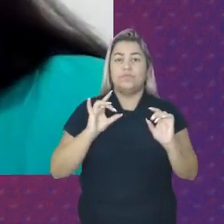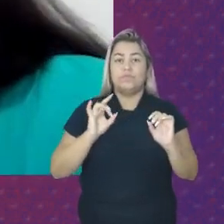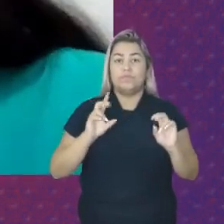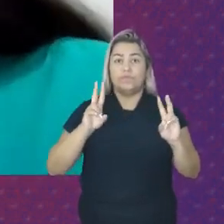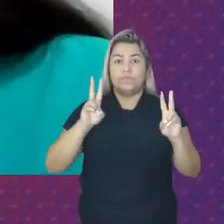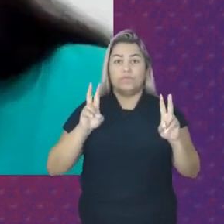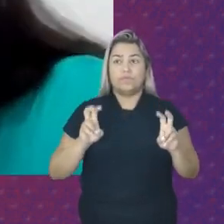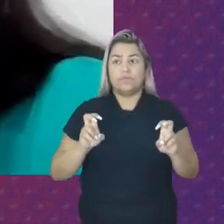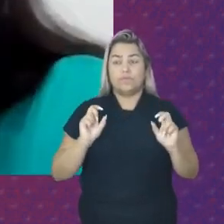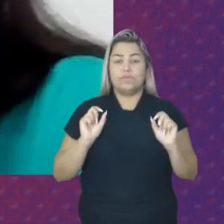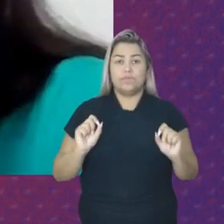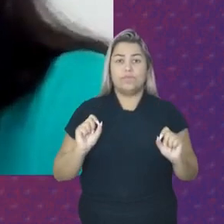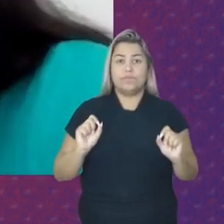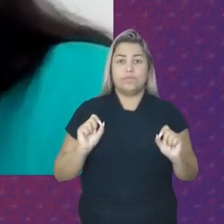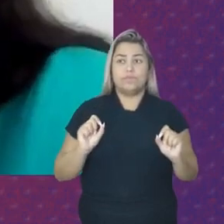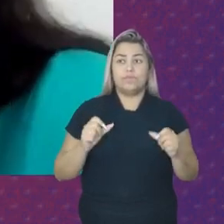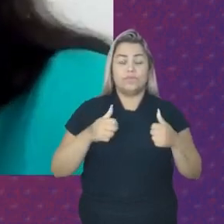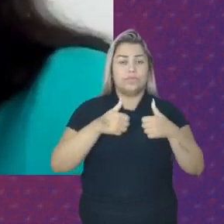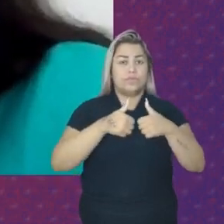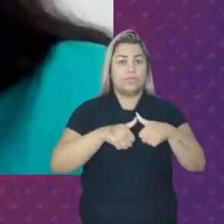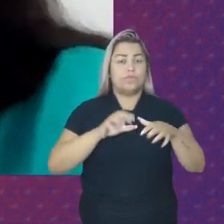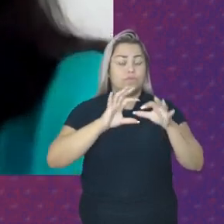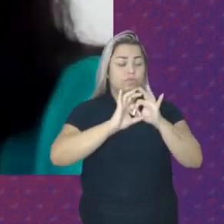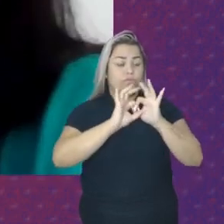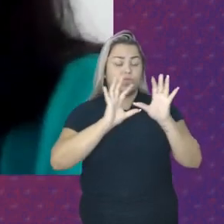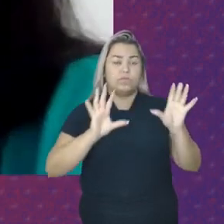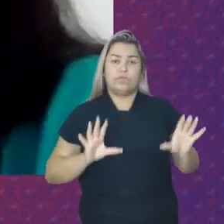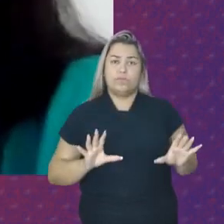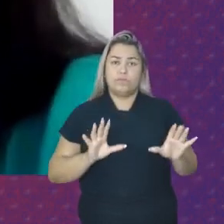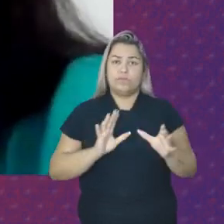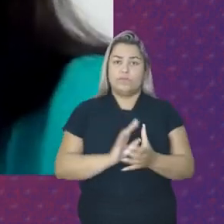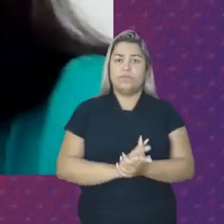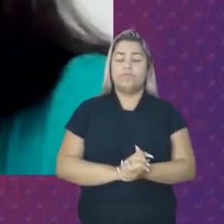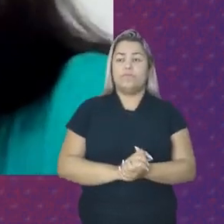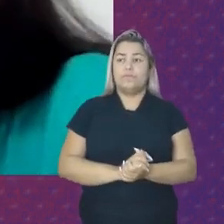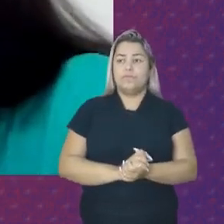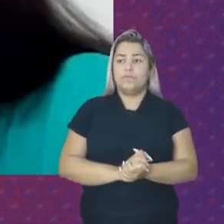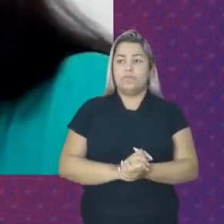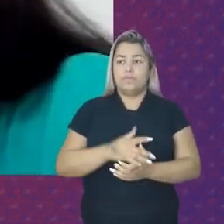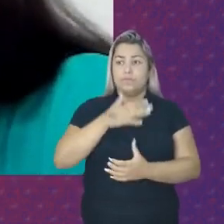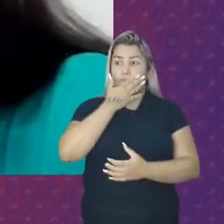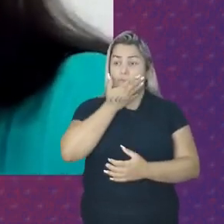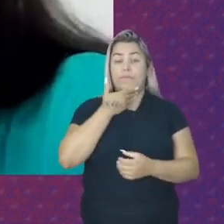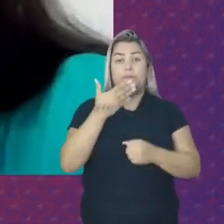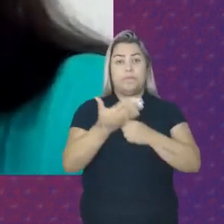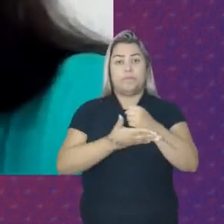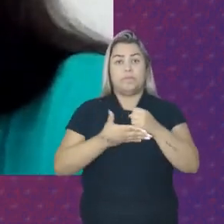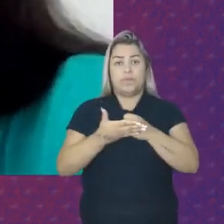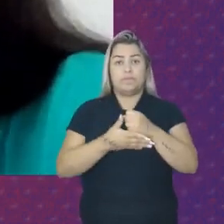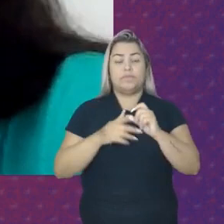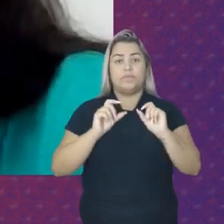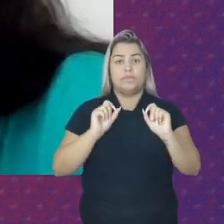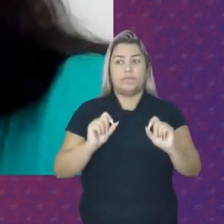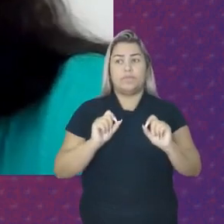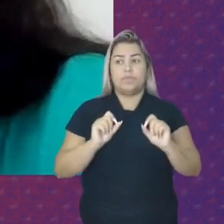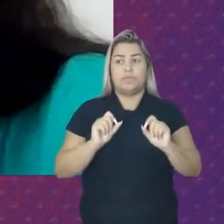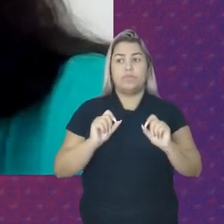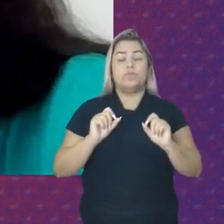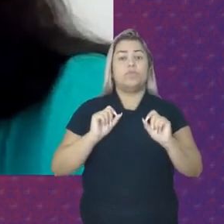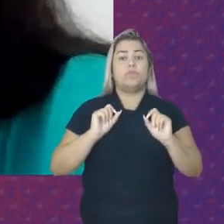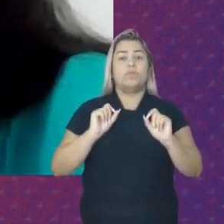serviços, e ele deve estar disponível ininterruptamente, né? A base legal ela é